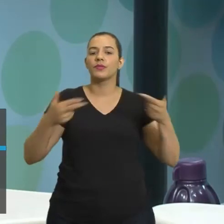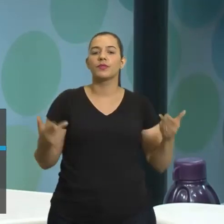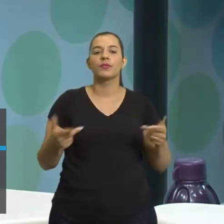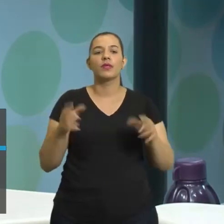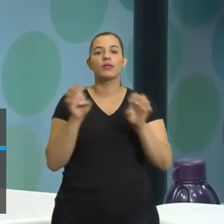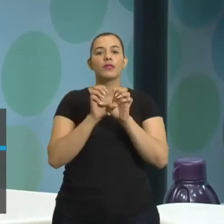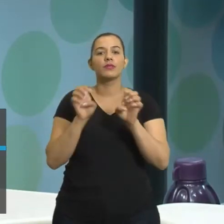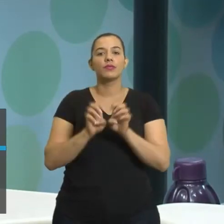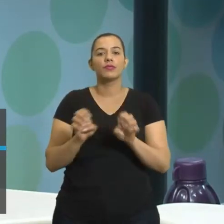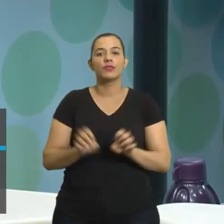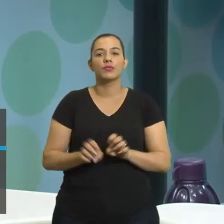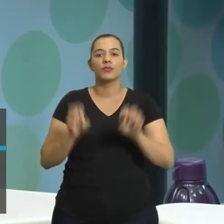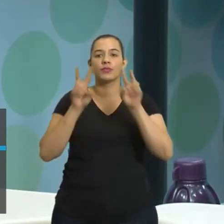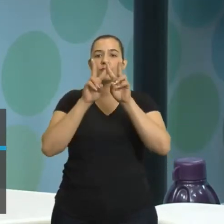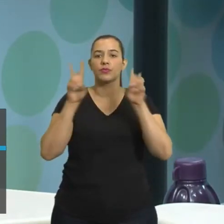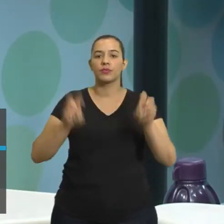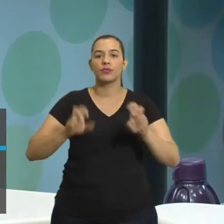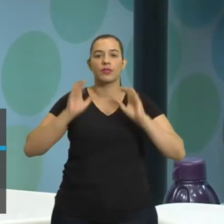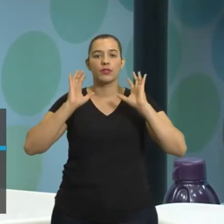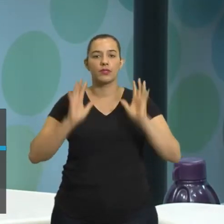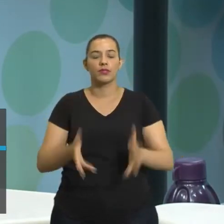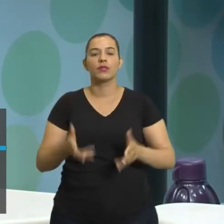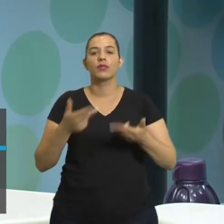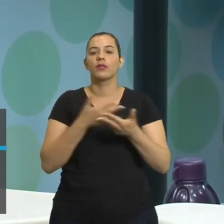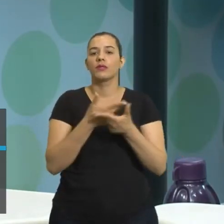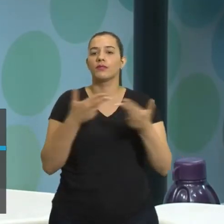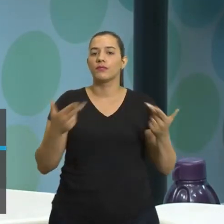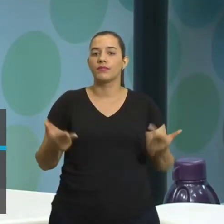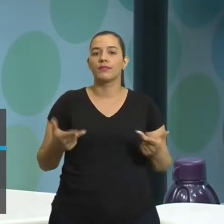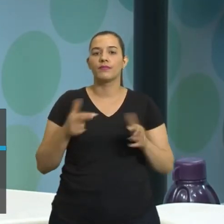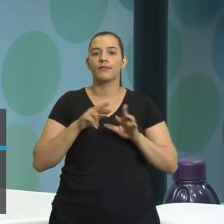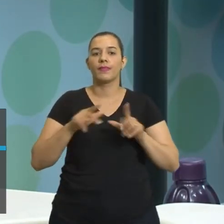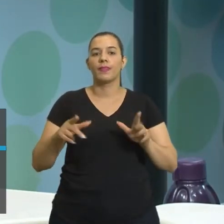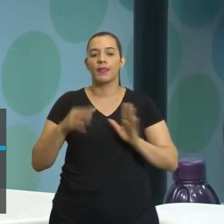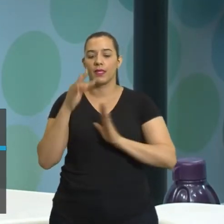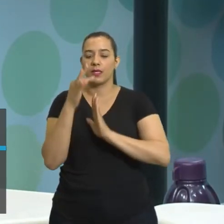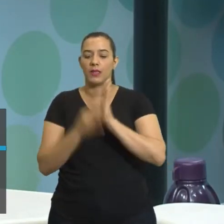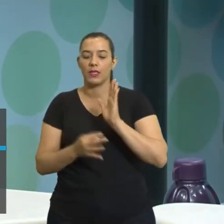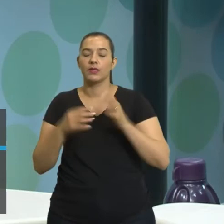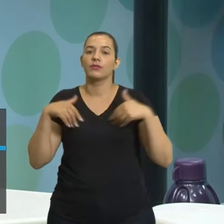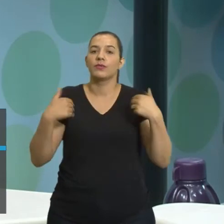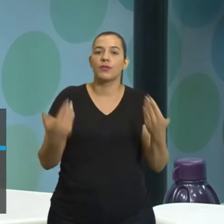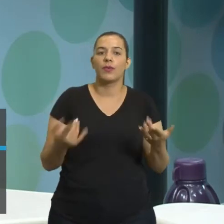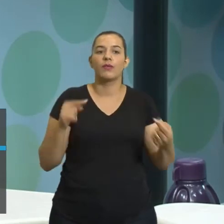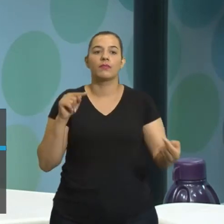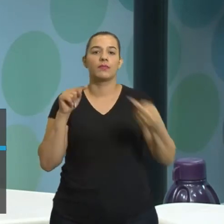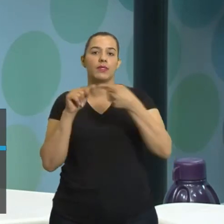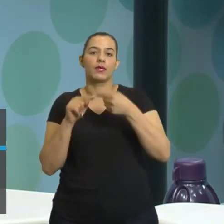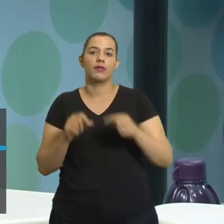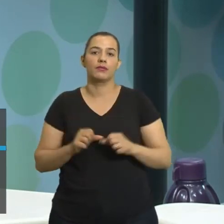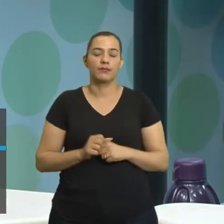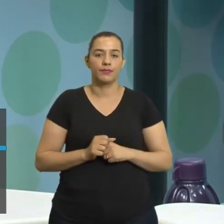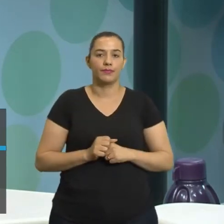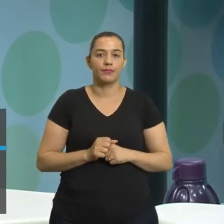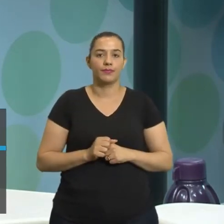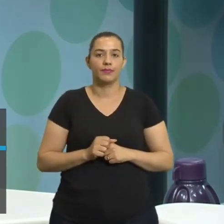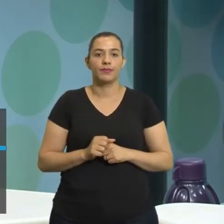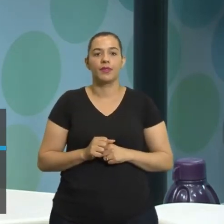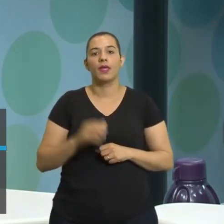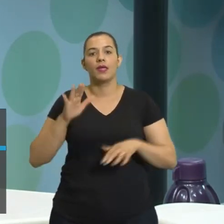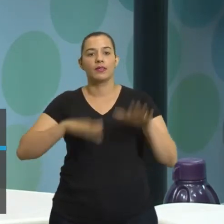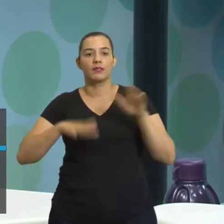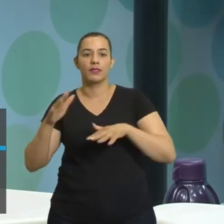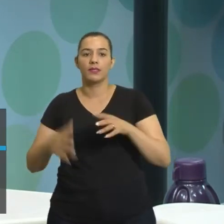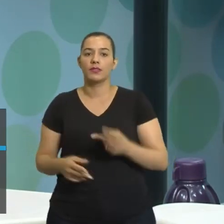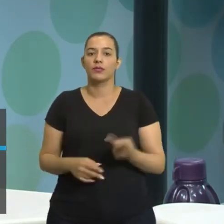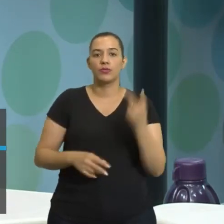do título, ela já nos dá importantes indícios sobre que texto pode ser, né? Geralmente, 2